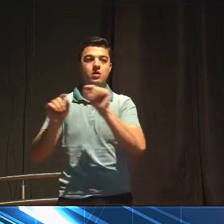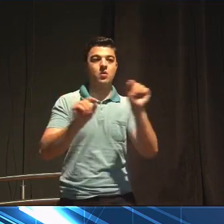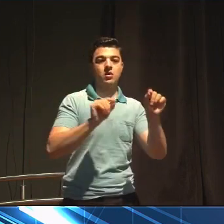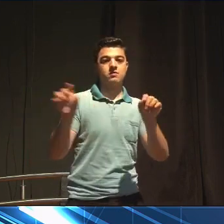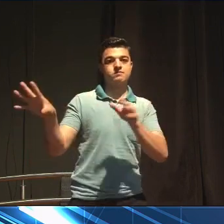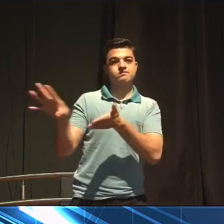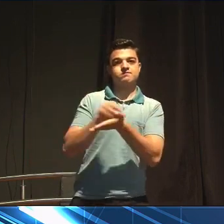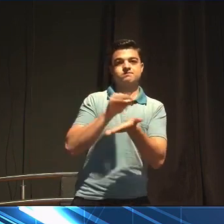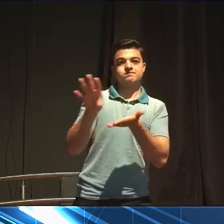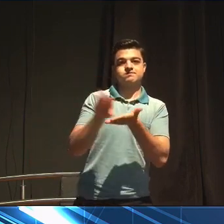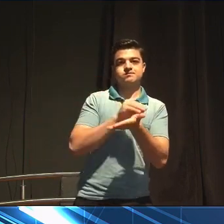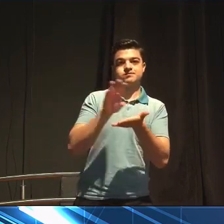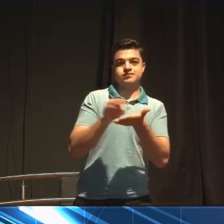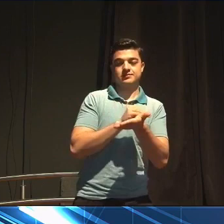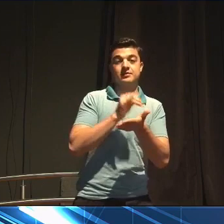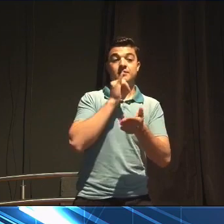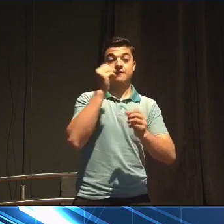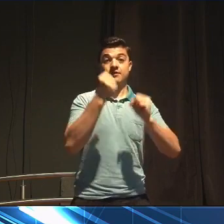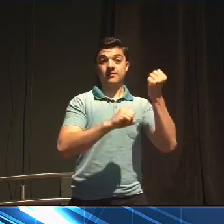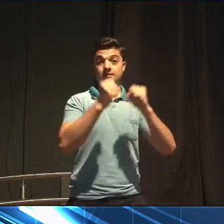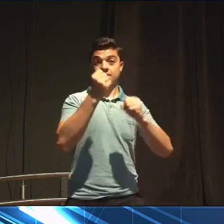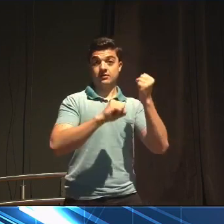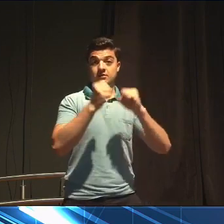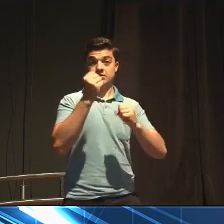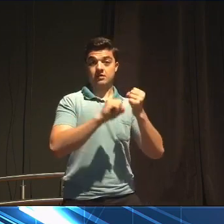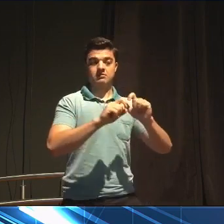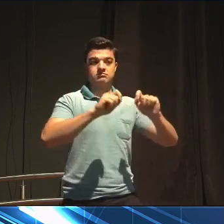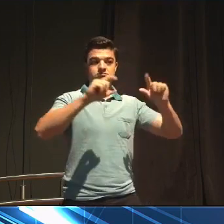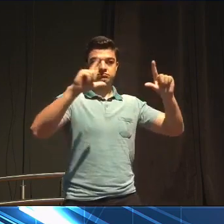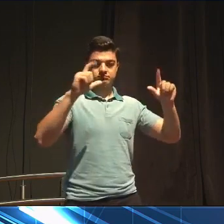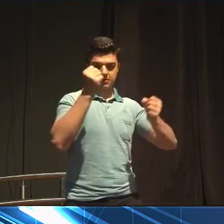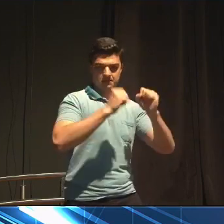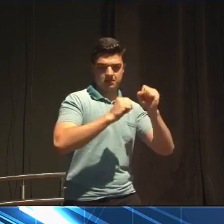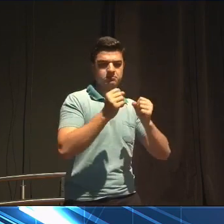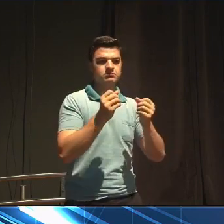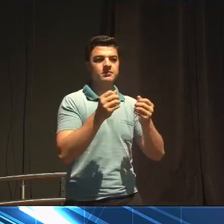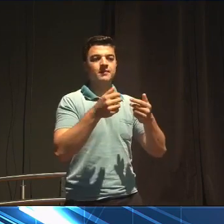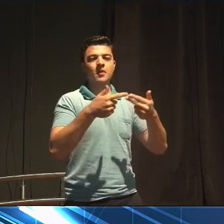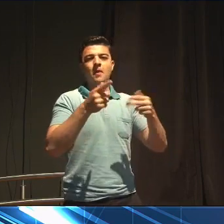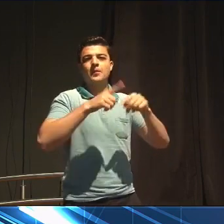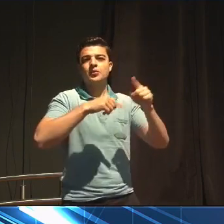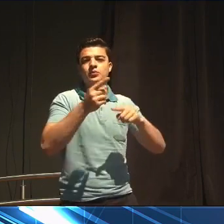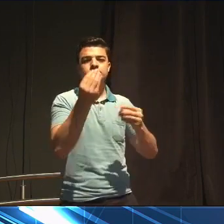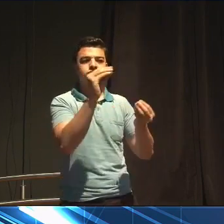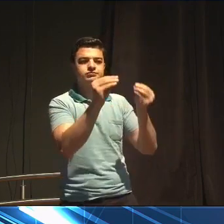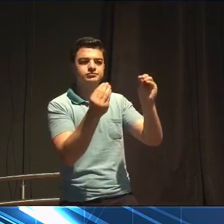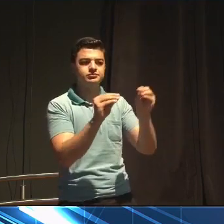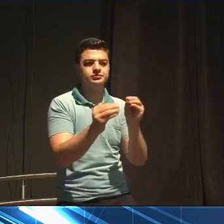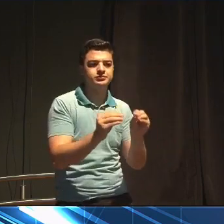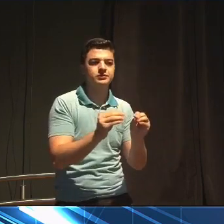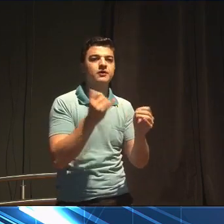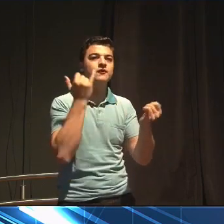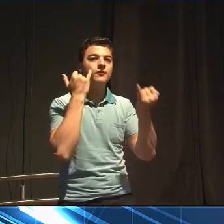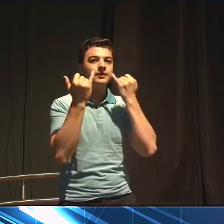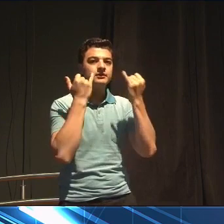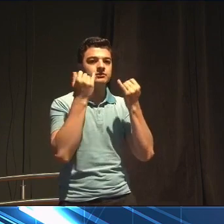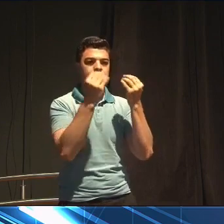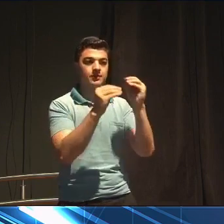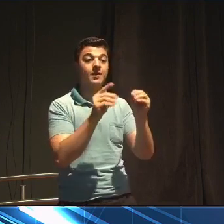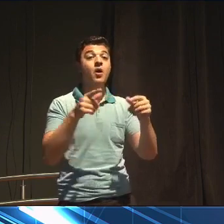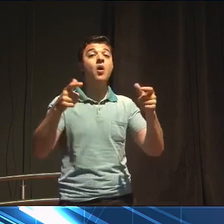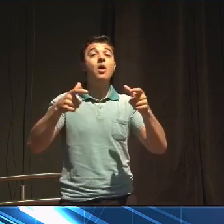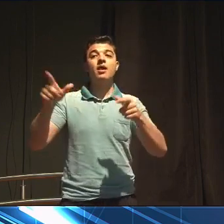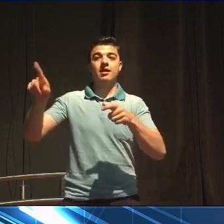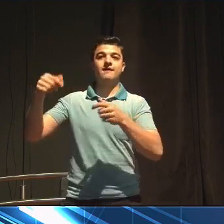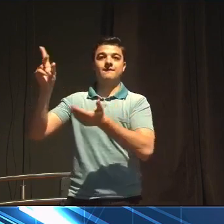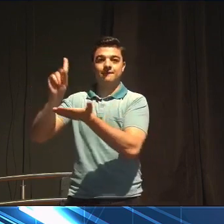dentro, eu vou conseguir simular a necessidade de manutenção do futuro, porque eu estou pegando dado do mundo real. Então esse sincronismo tem